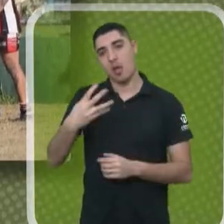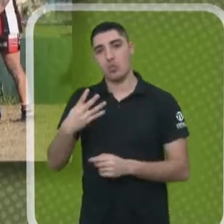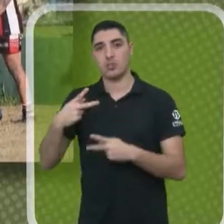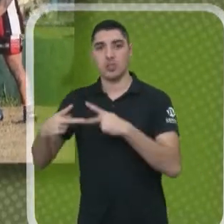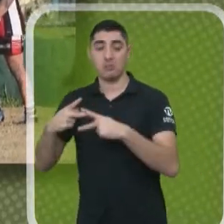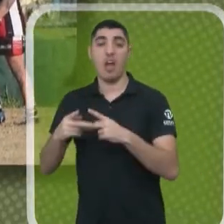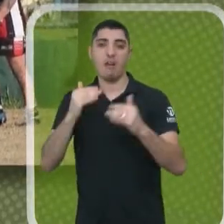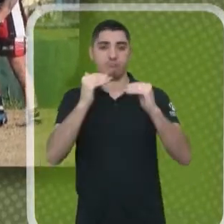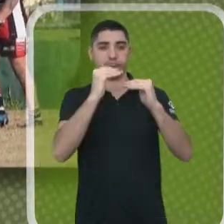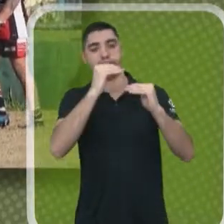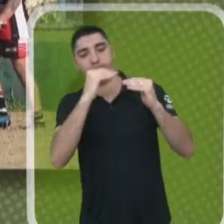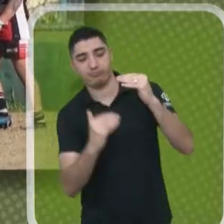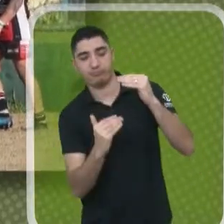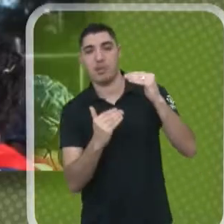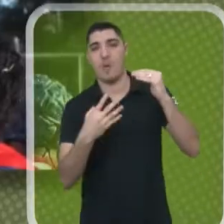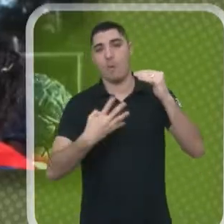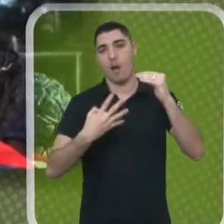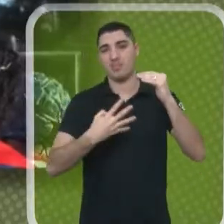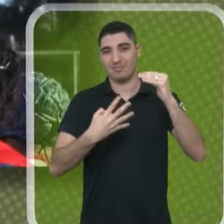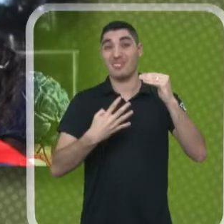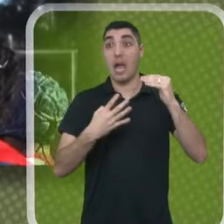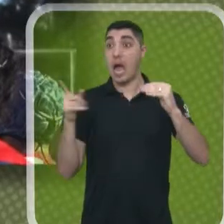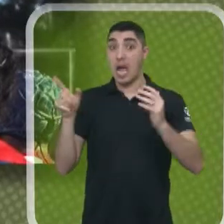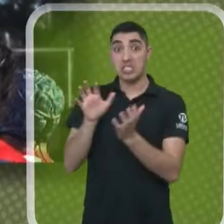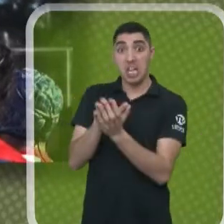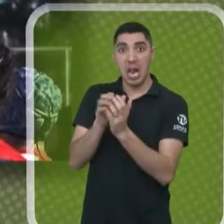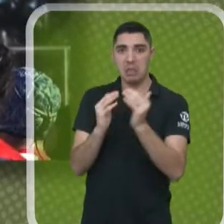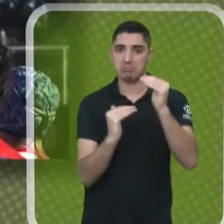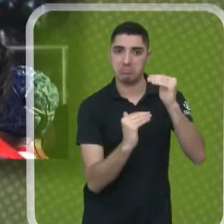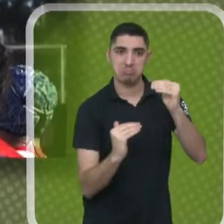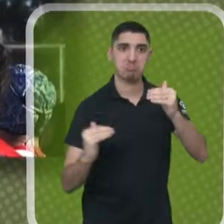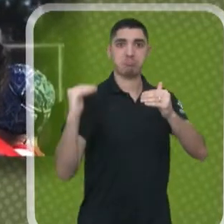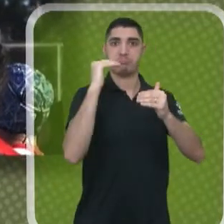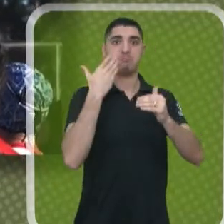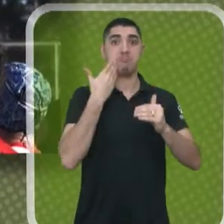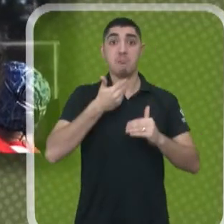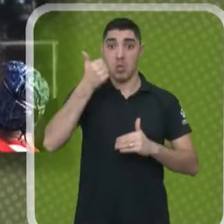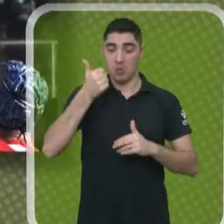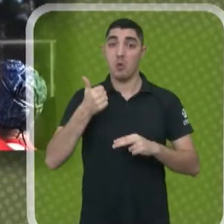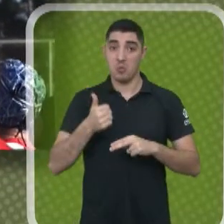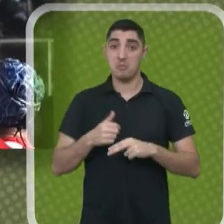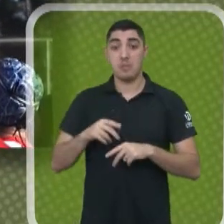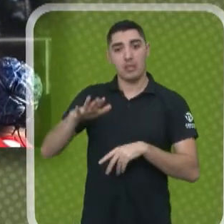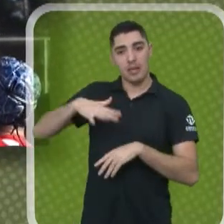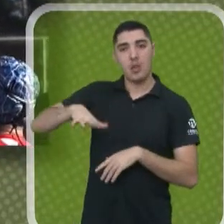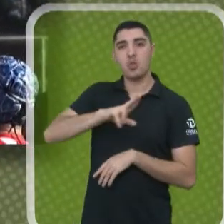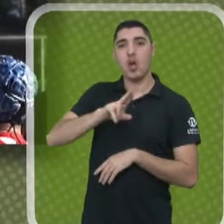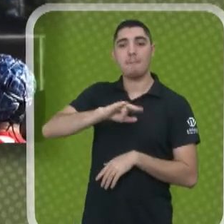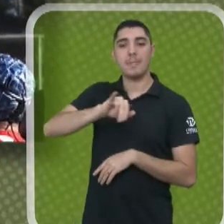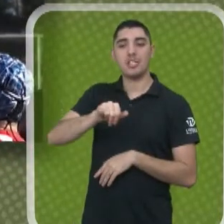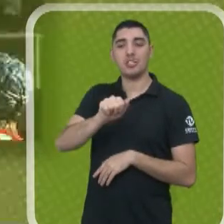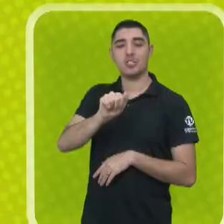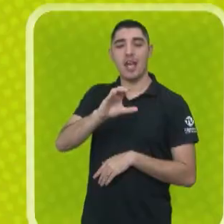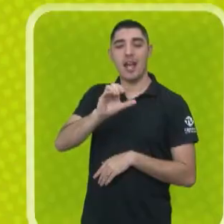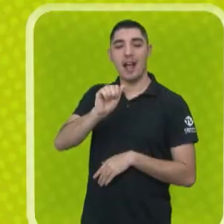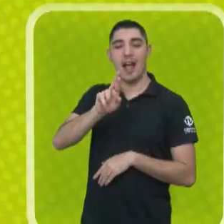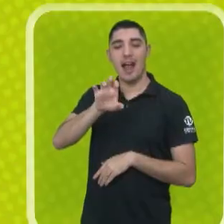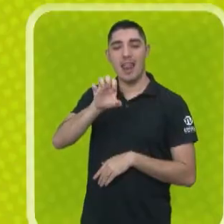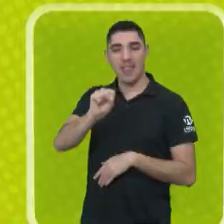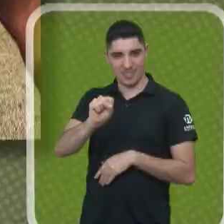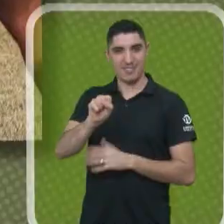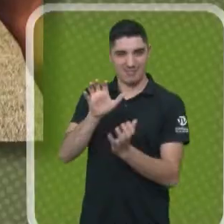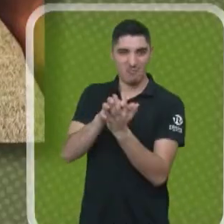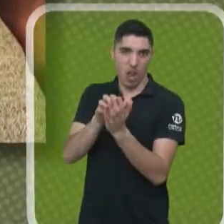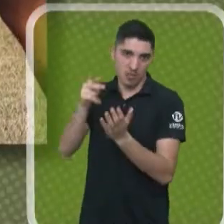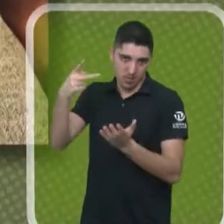sendo ultrapassada pelos próprios de jacarés jacarés a são conhecidos os jogadores da equipe do Jacareí agora